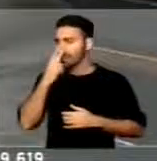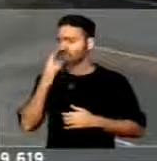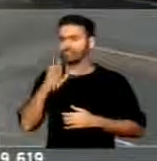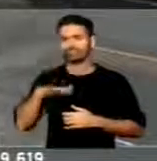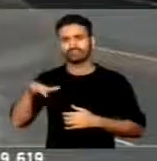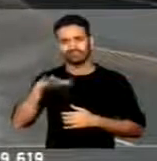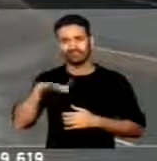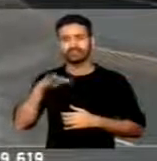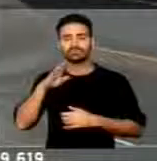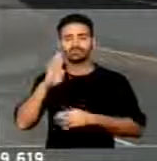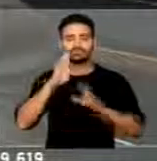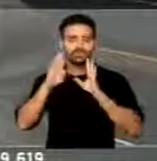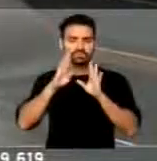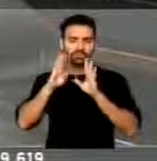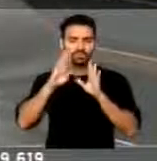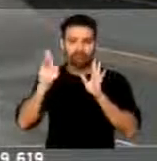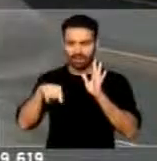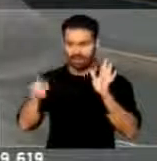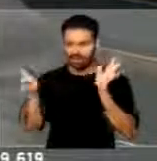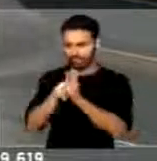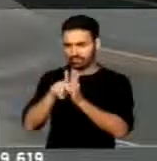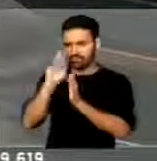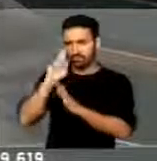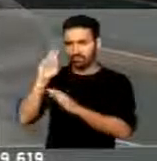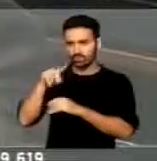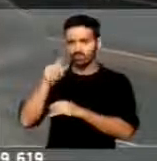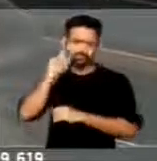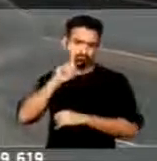o Facebook é americano, não é americano?